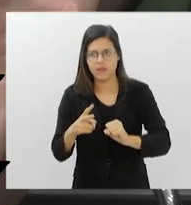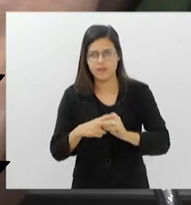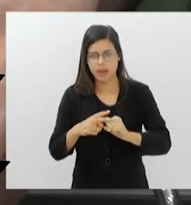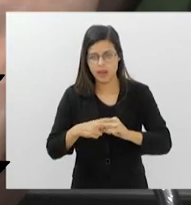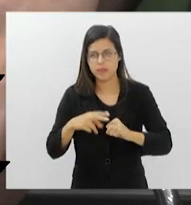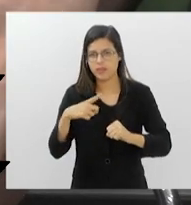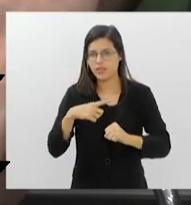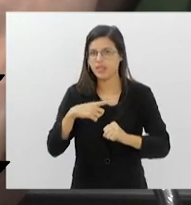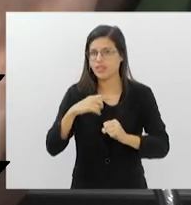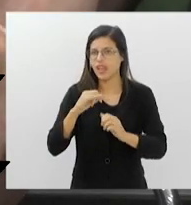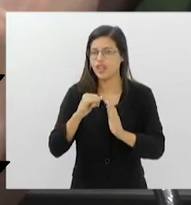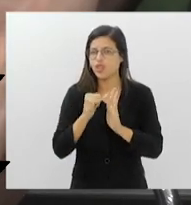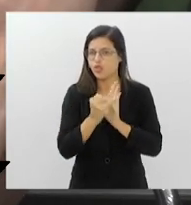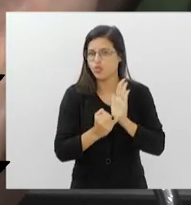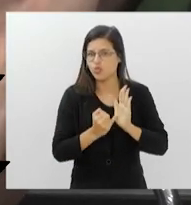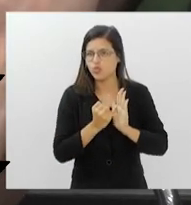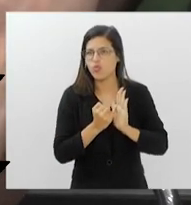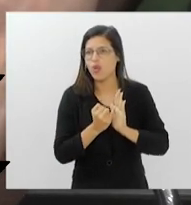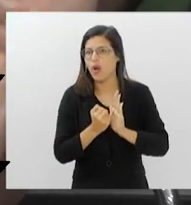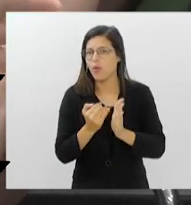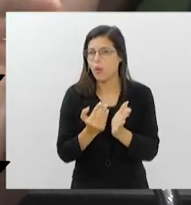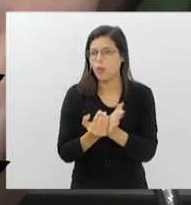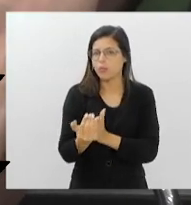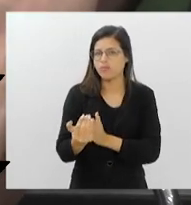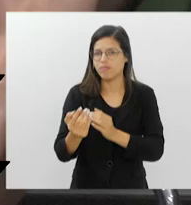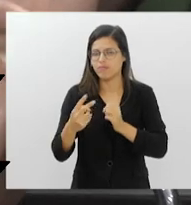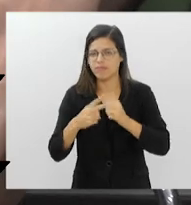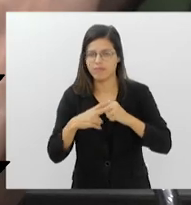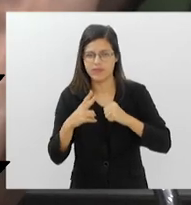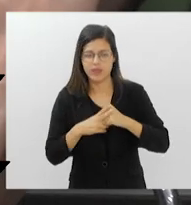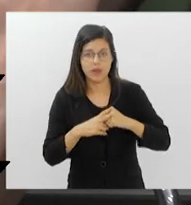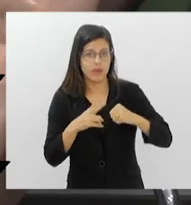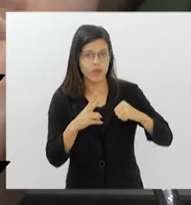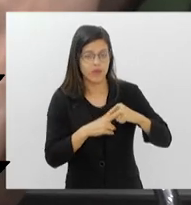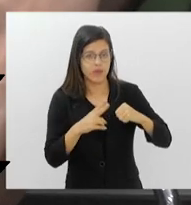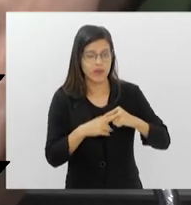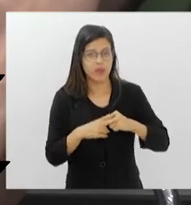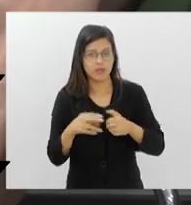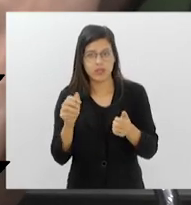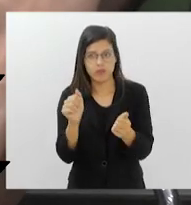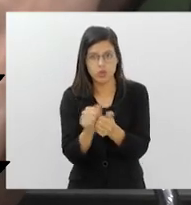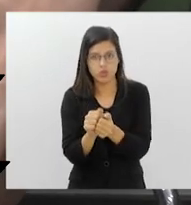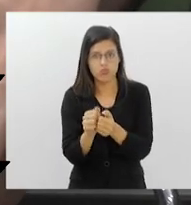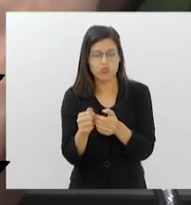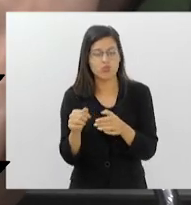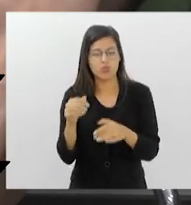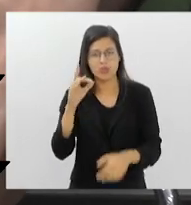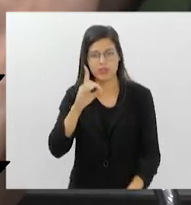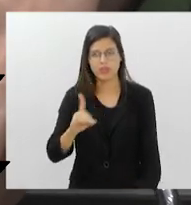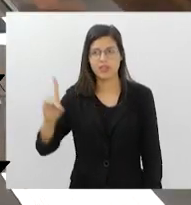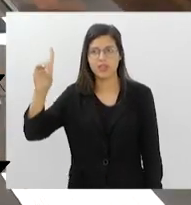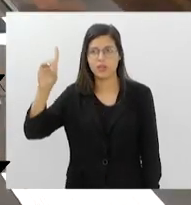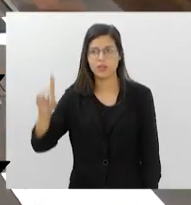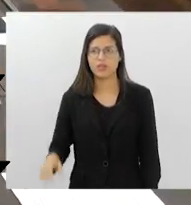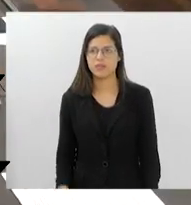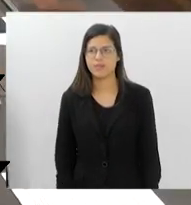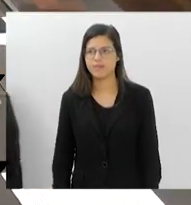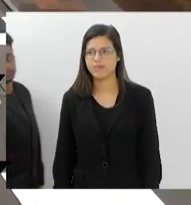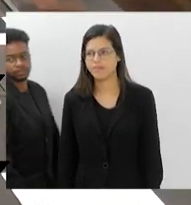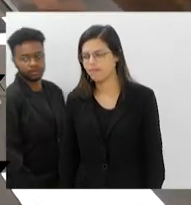João em princípio era o verbo e o verbo era Deus sensacional